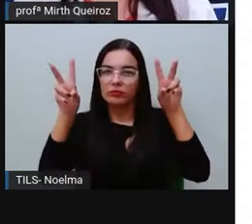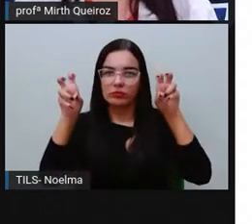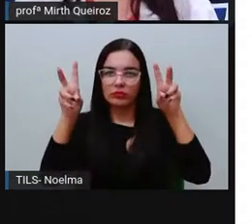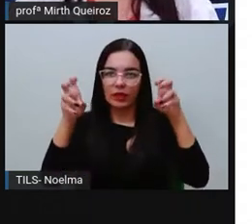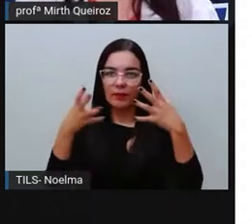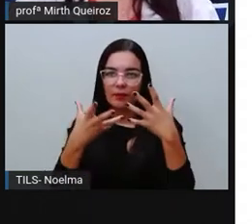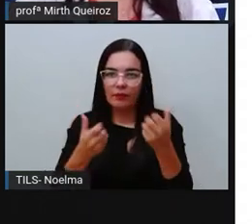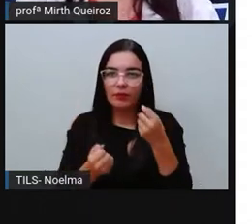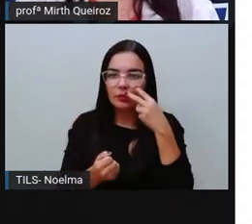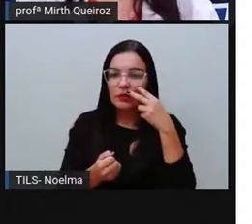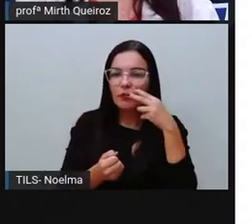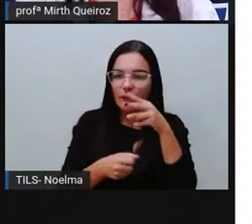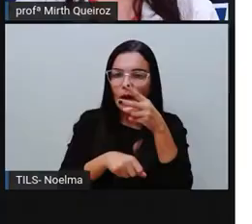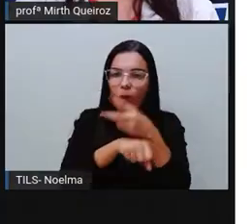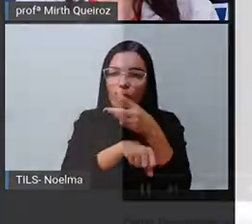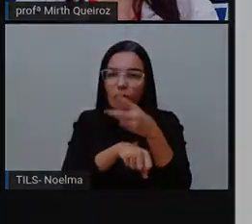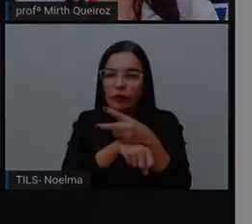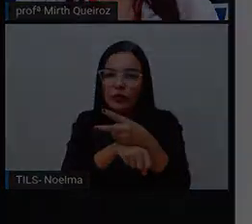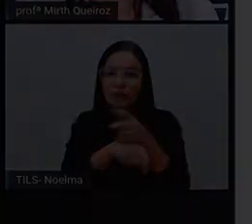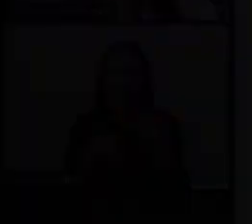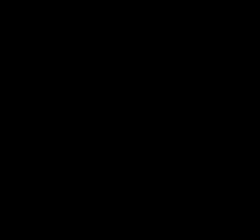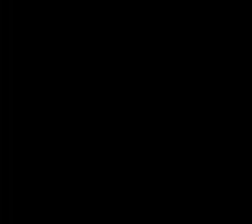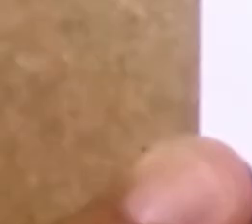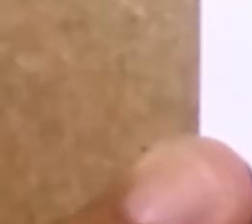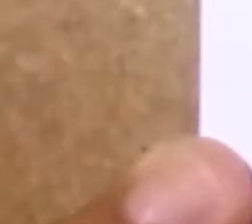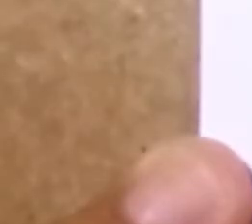Vamos ver aí o vídeo?